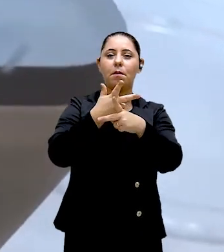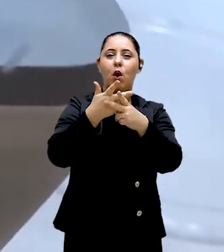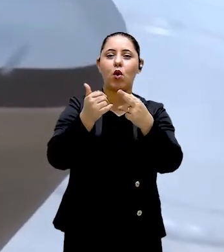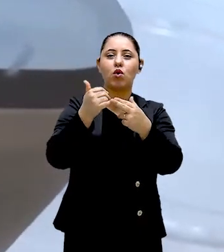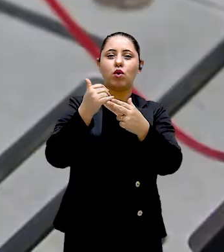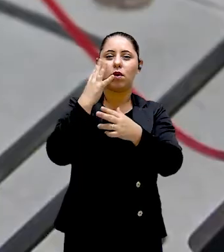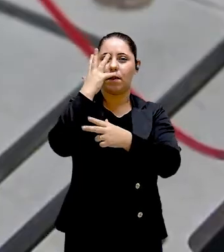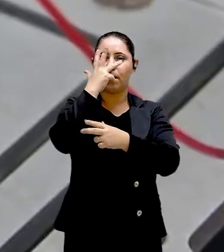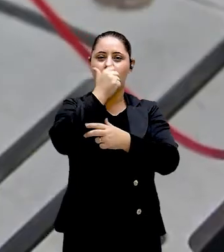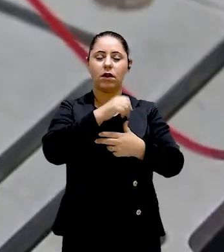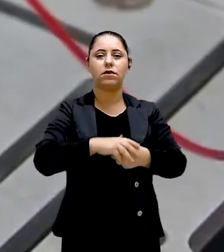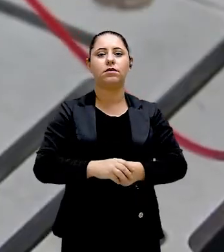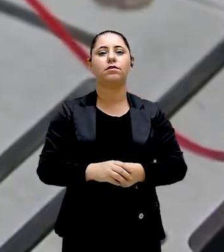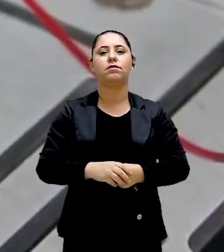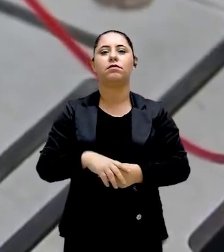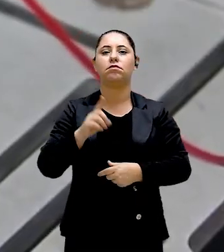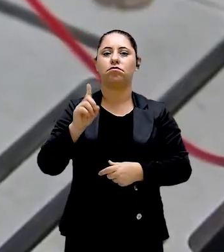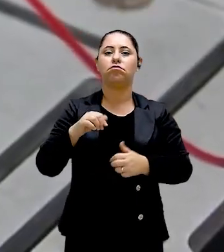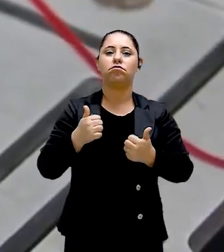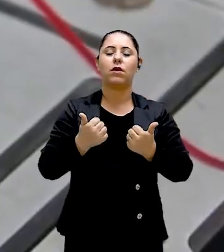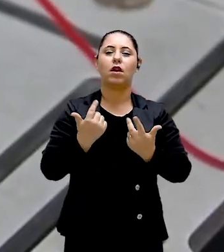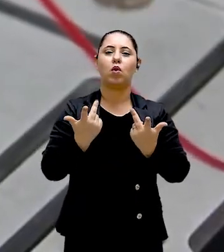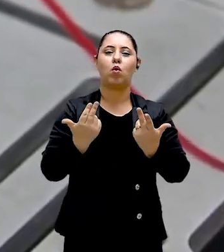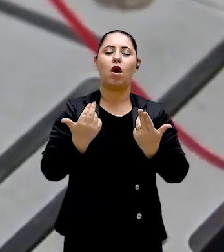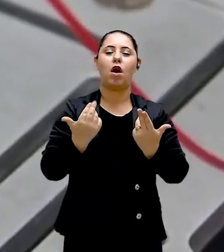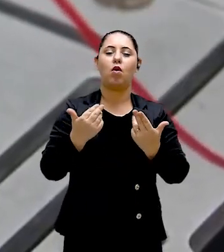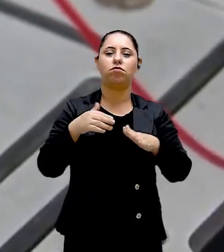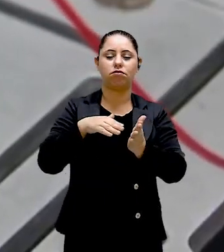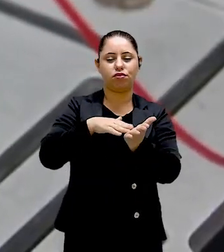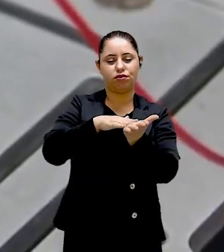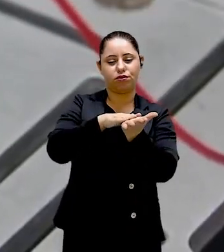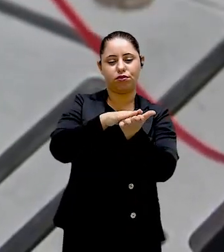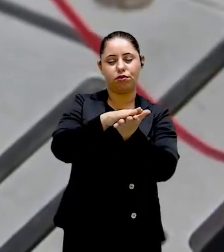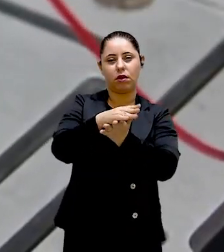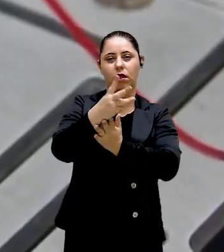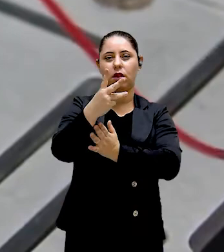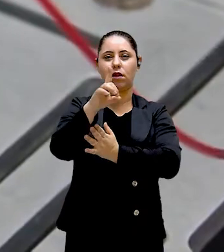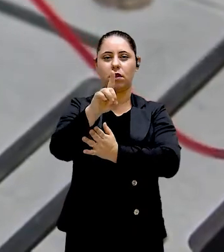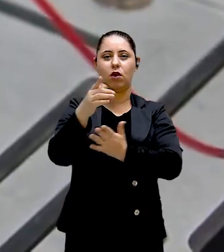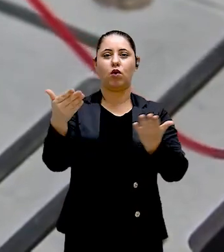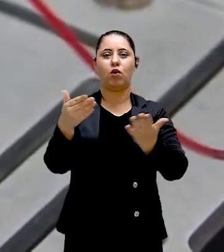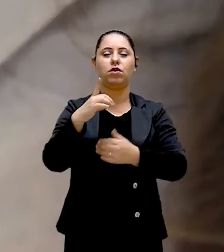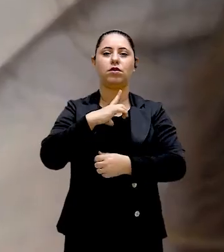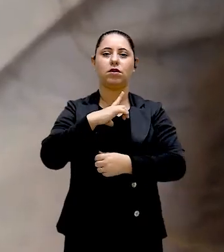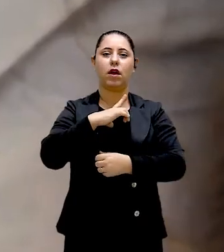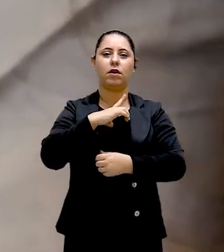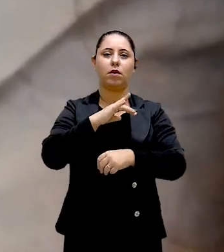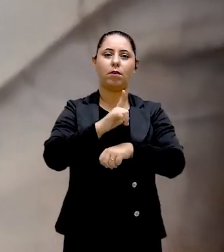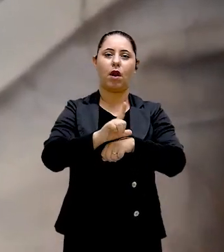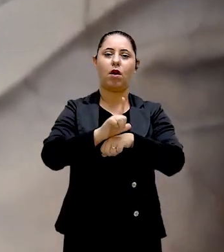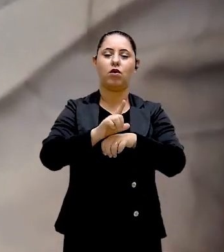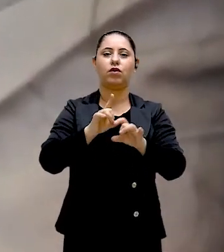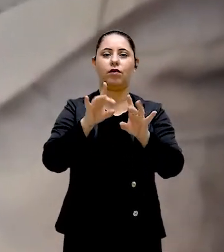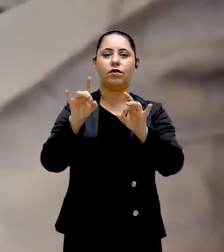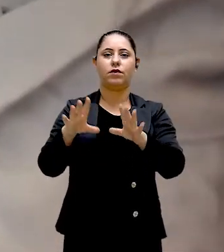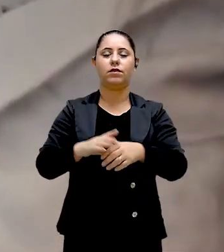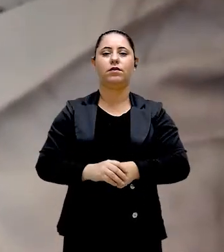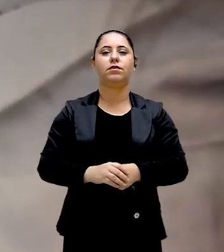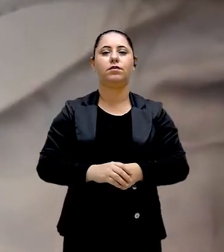maneira parecida com as impressoras 3D comuns disponíveis no mercado. O equipamento é capaz de